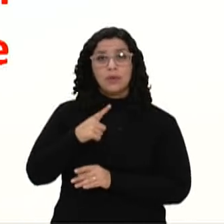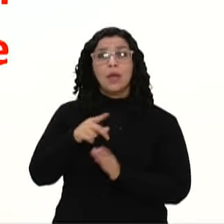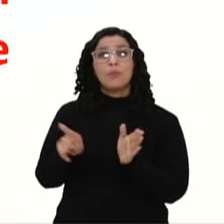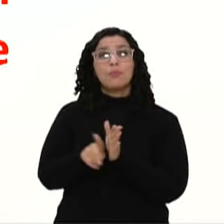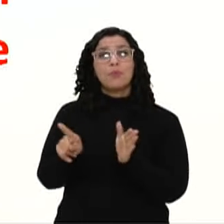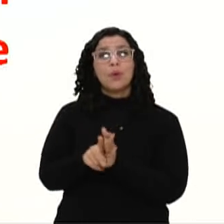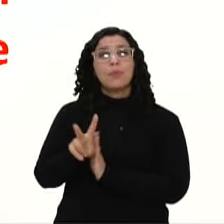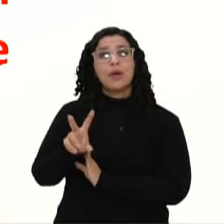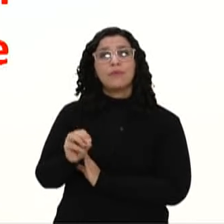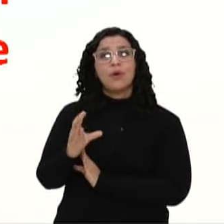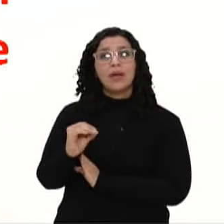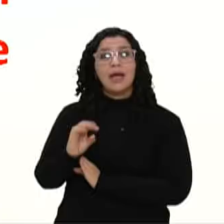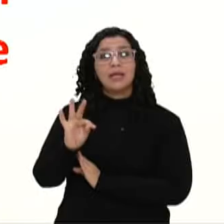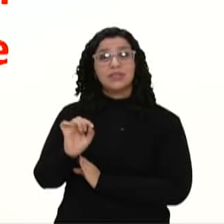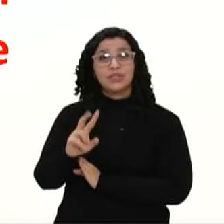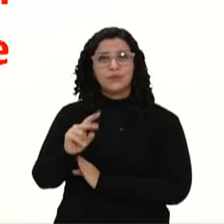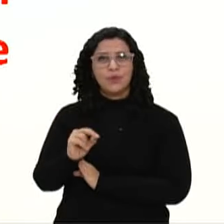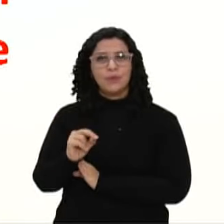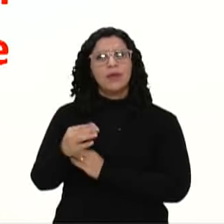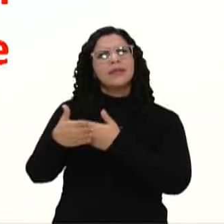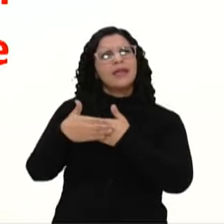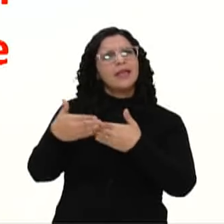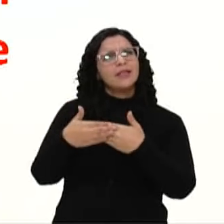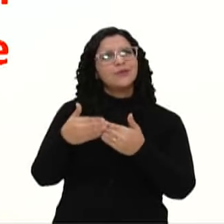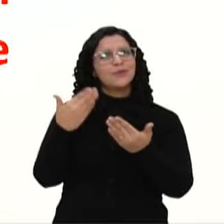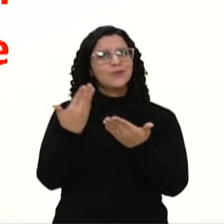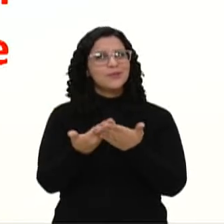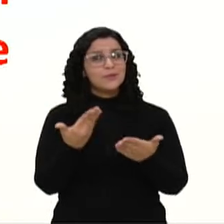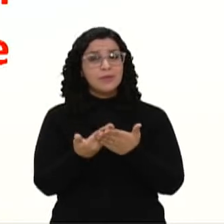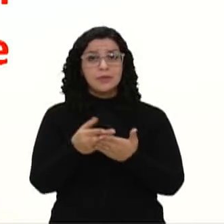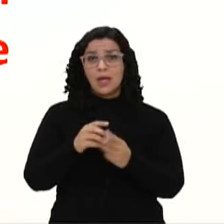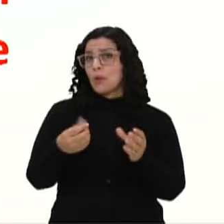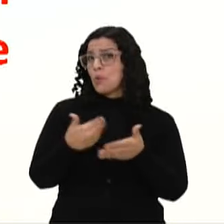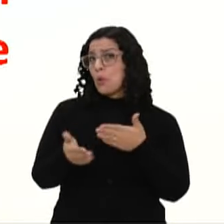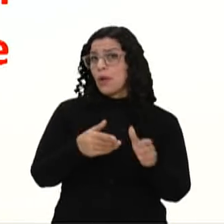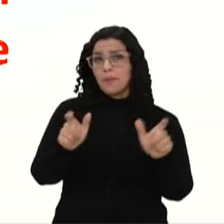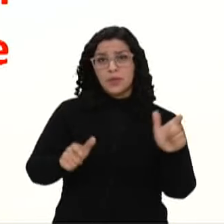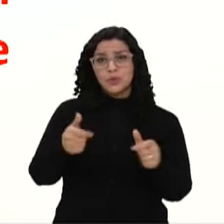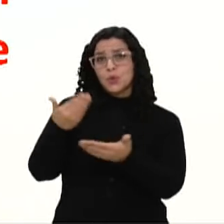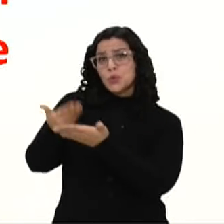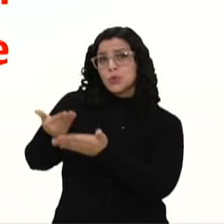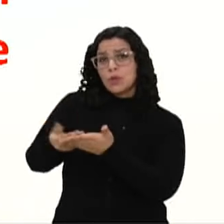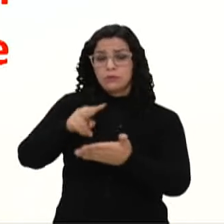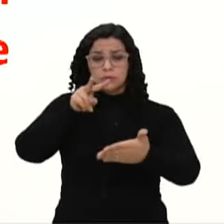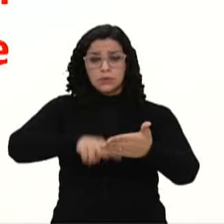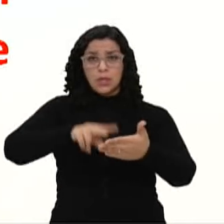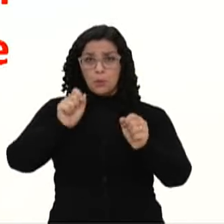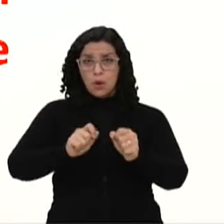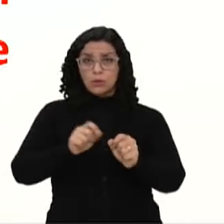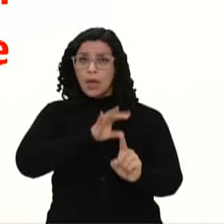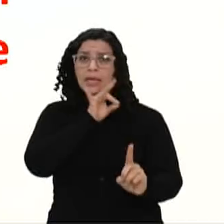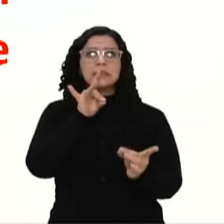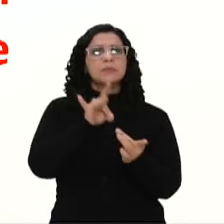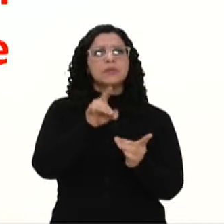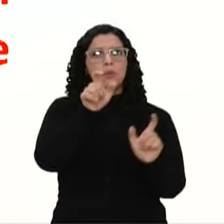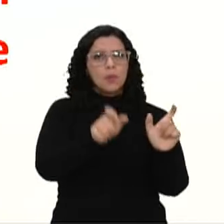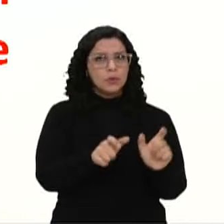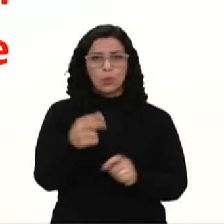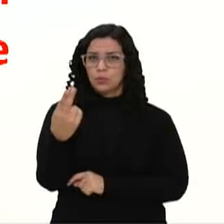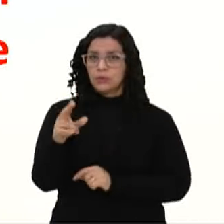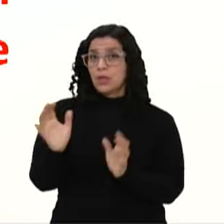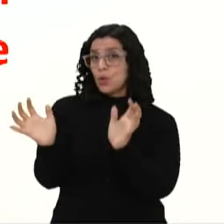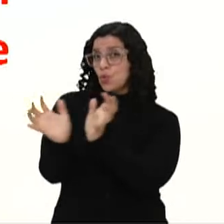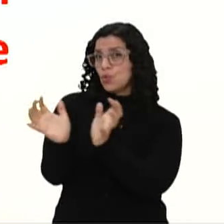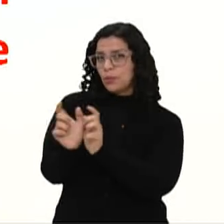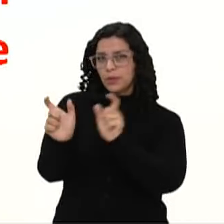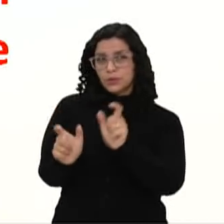temos aí querido estudante. É genérico, serve para qualquer estudante, não é alguém específico, é um